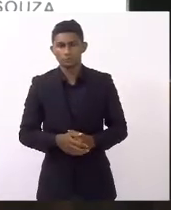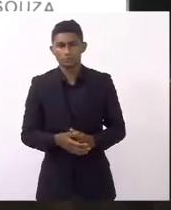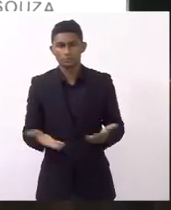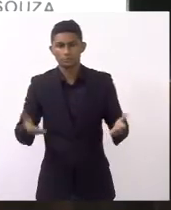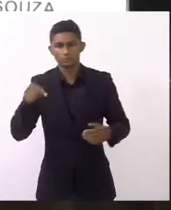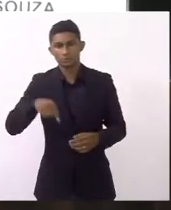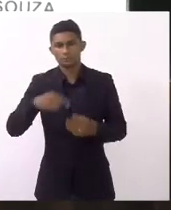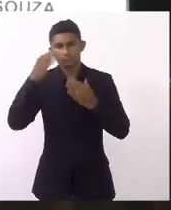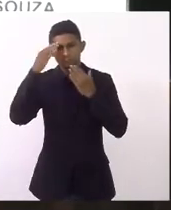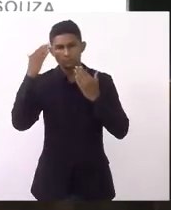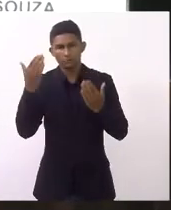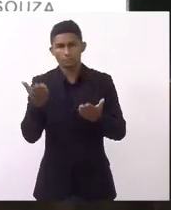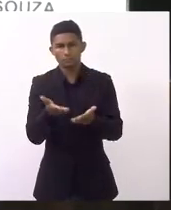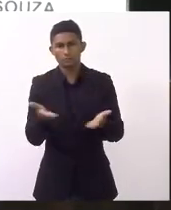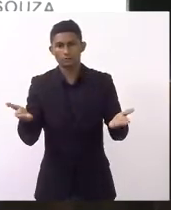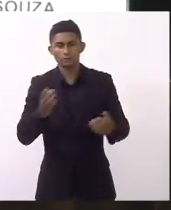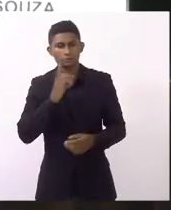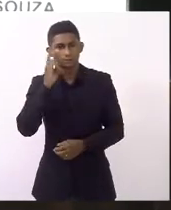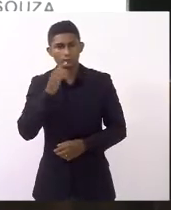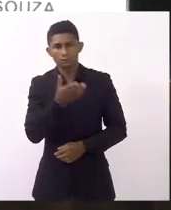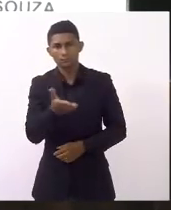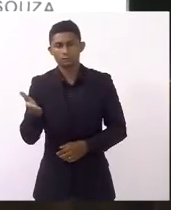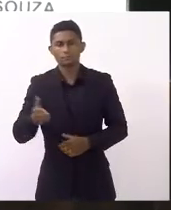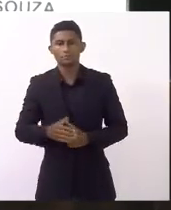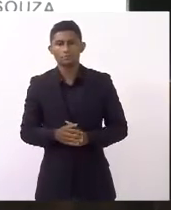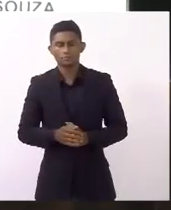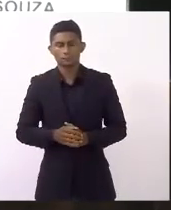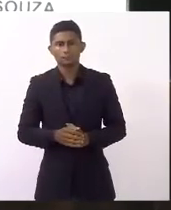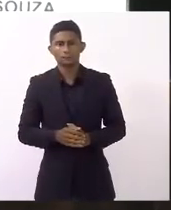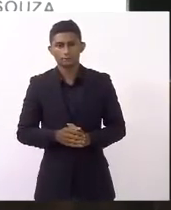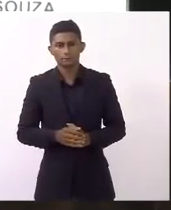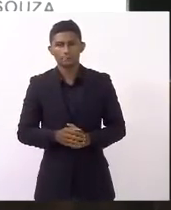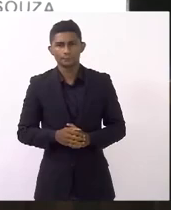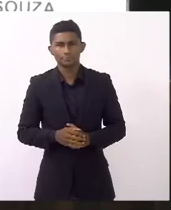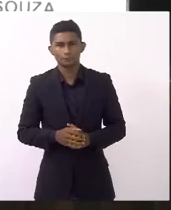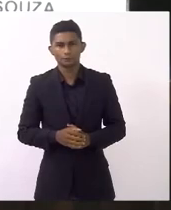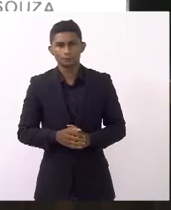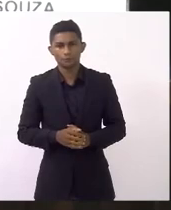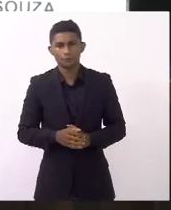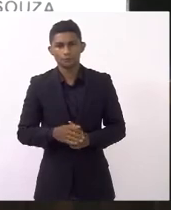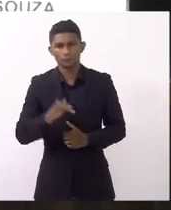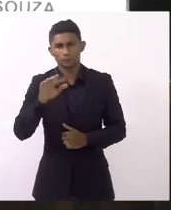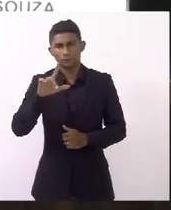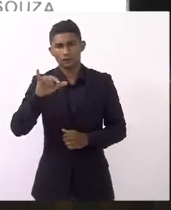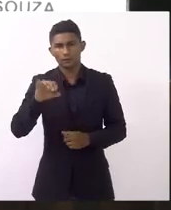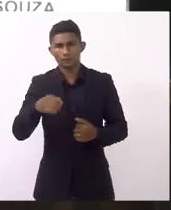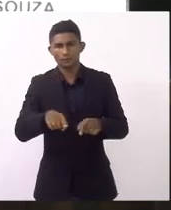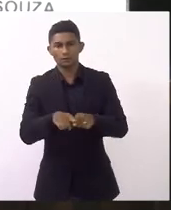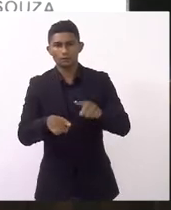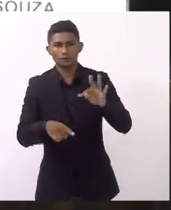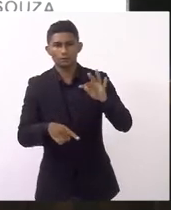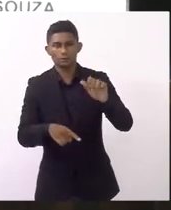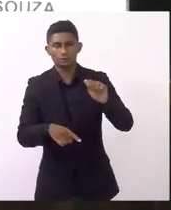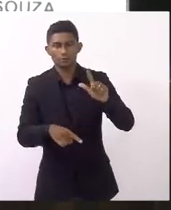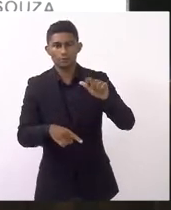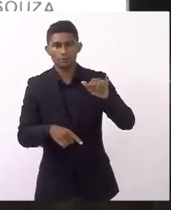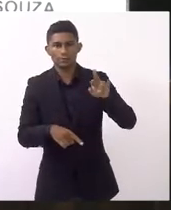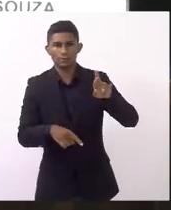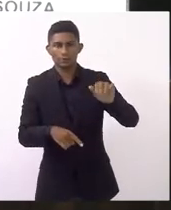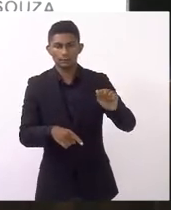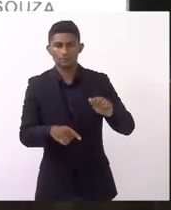agradece a presença dos deputados o deputado e da deputada Flávio serafini taliria petrone a